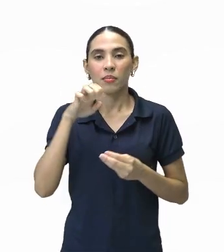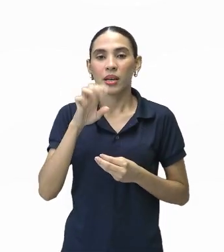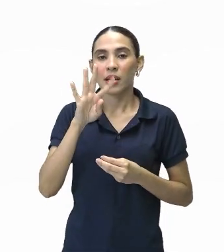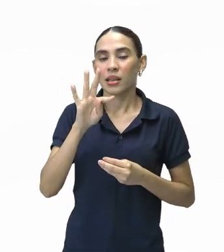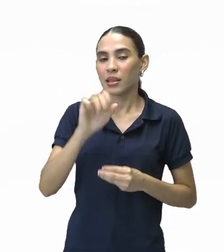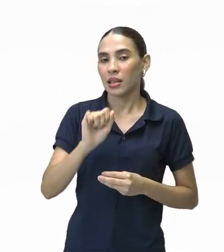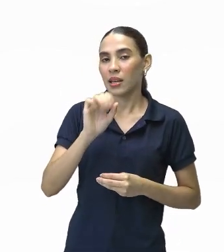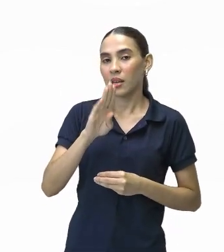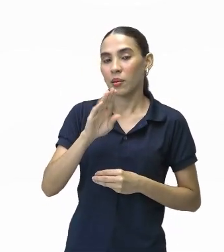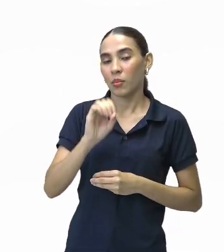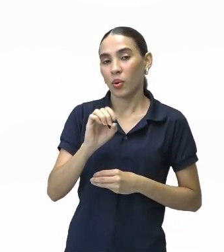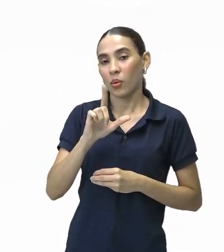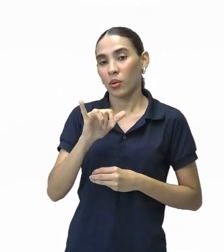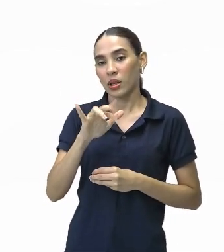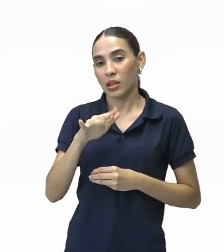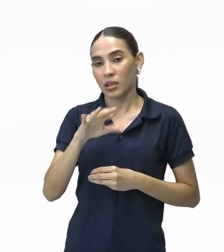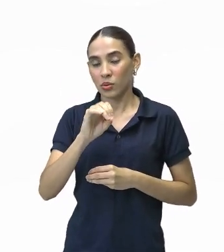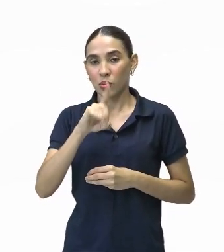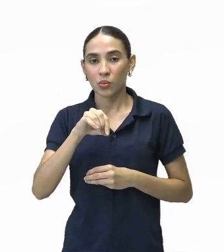metabólitos serão